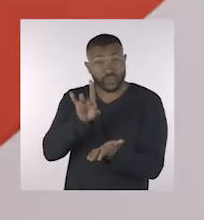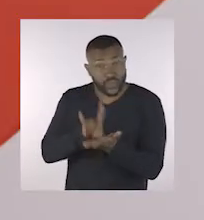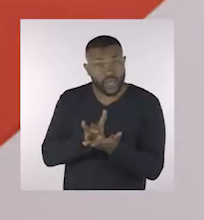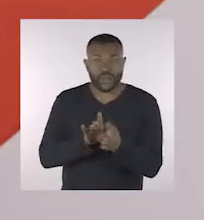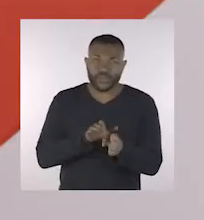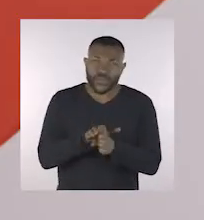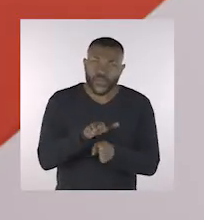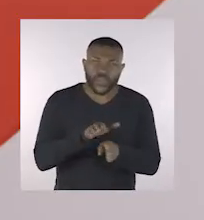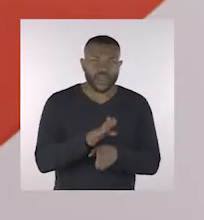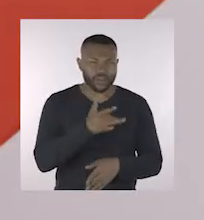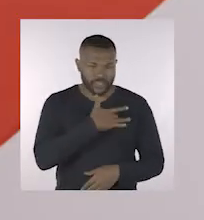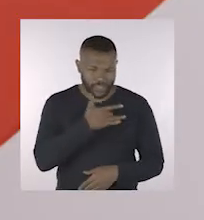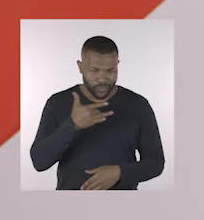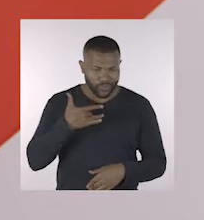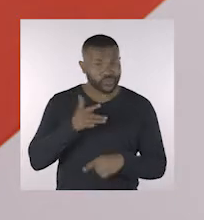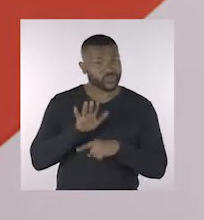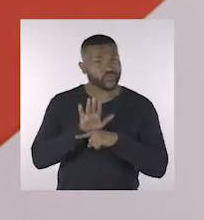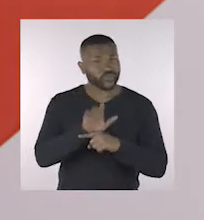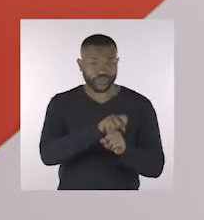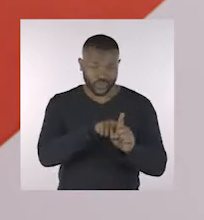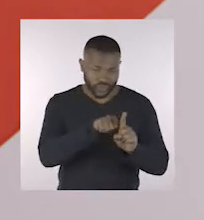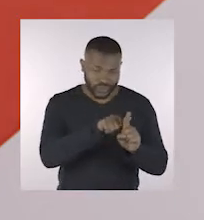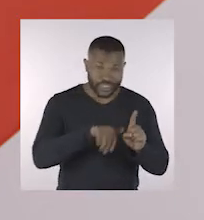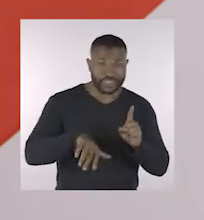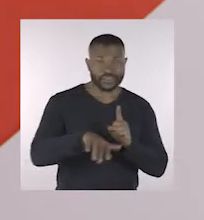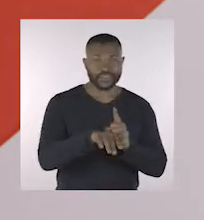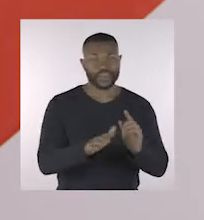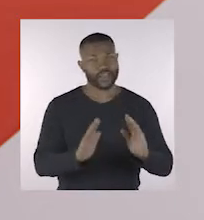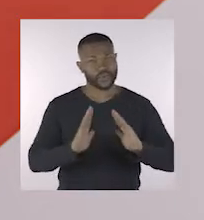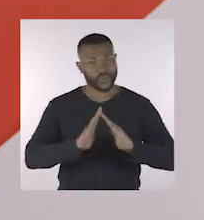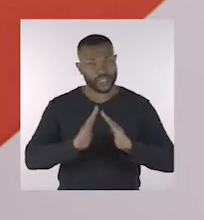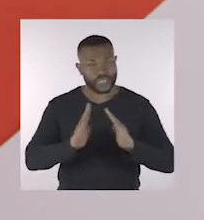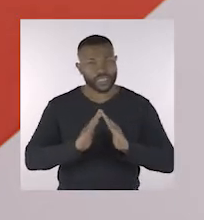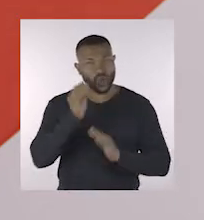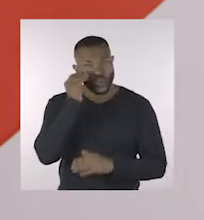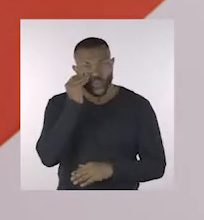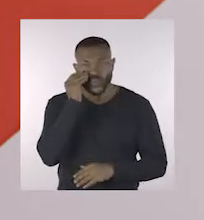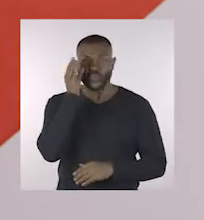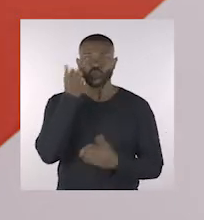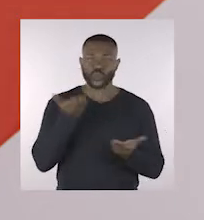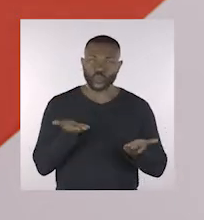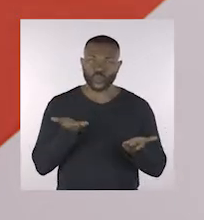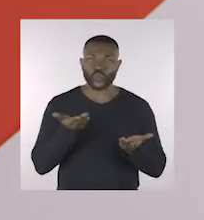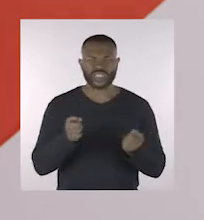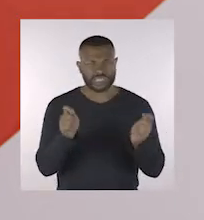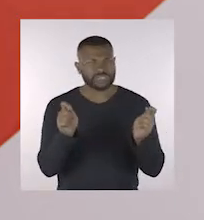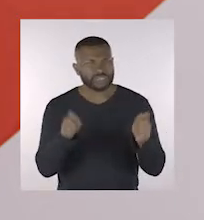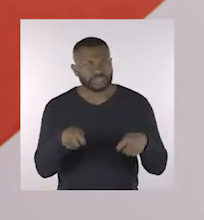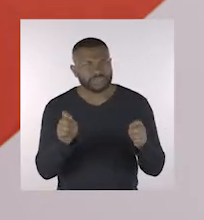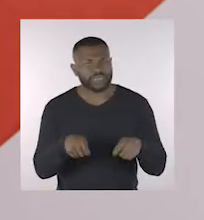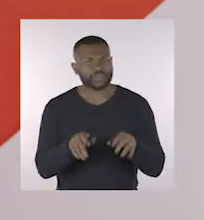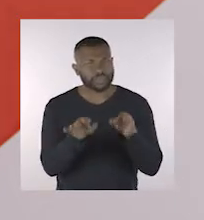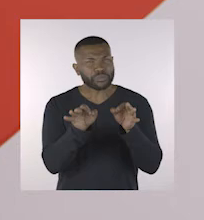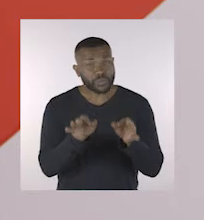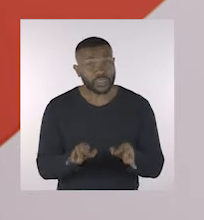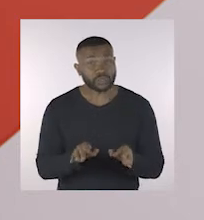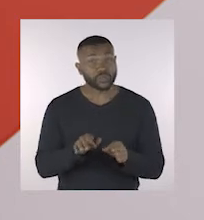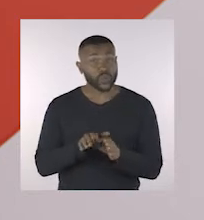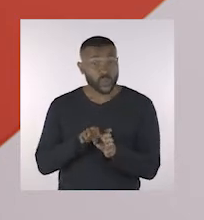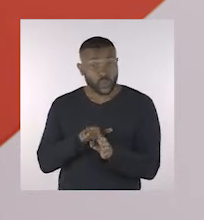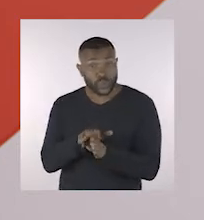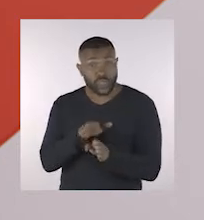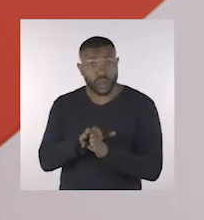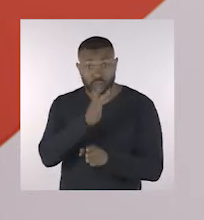conselhos efetivamente tanto conselho de saúde de Assistência Social de habitação de cultura que funcione